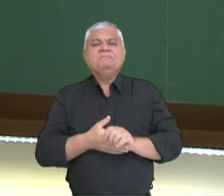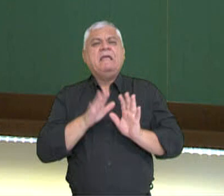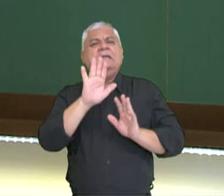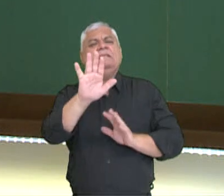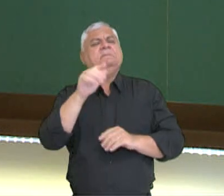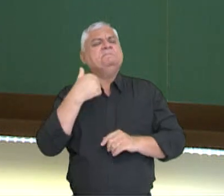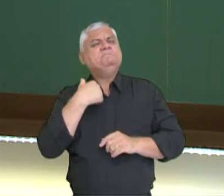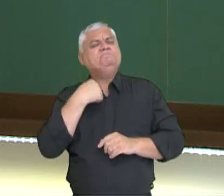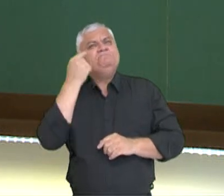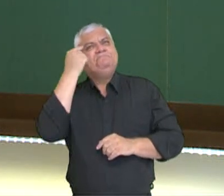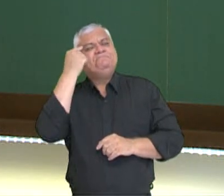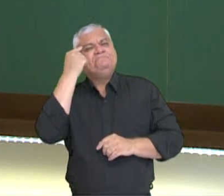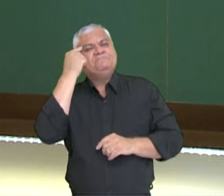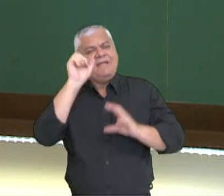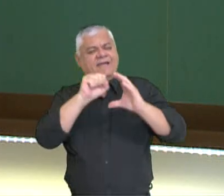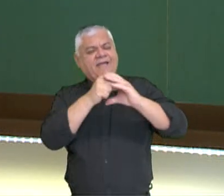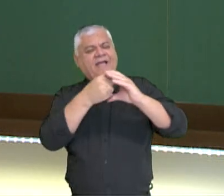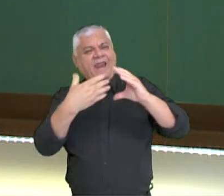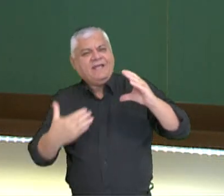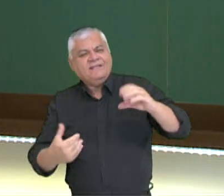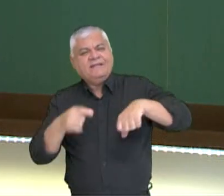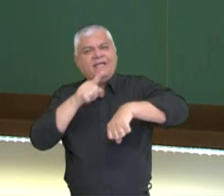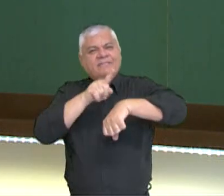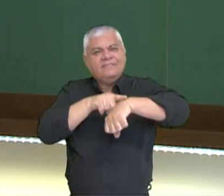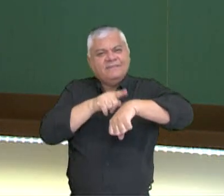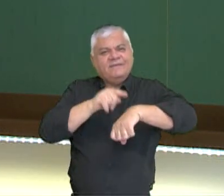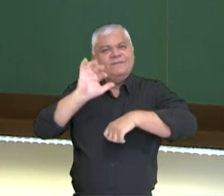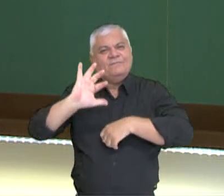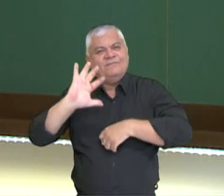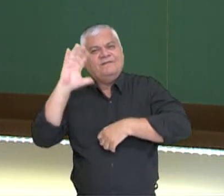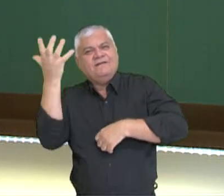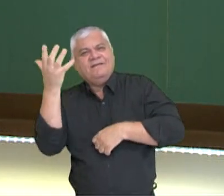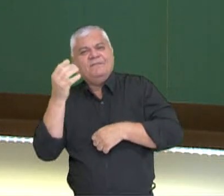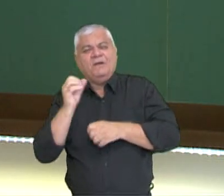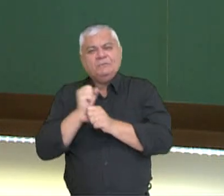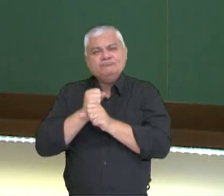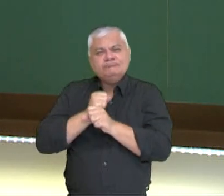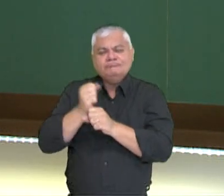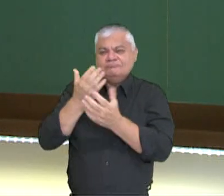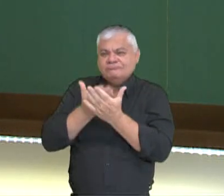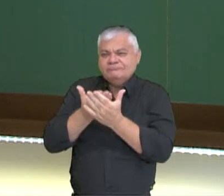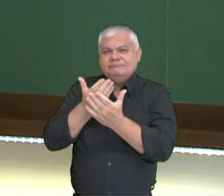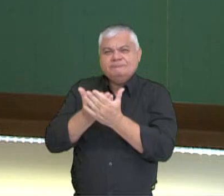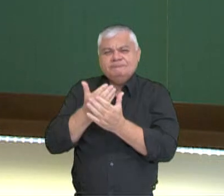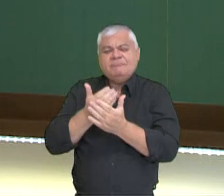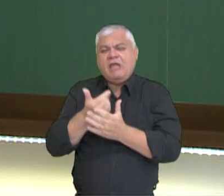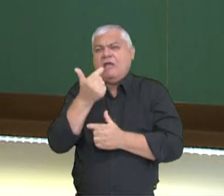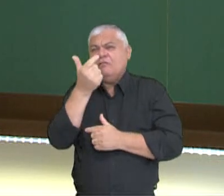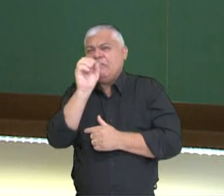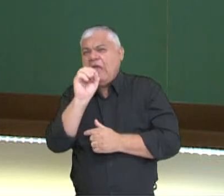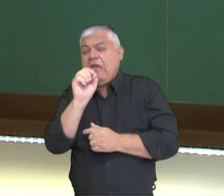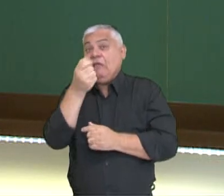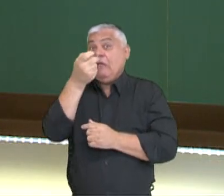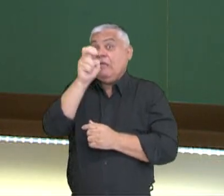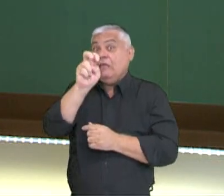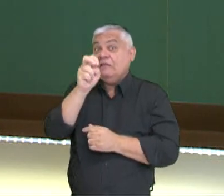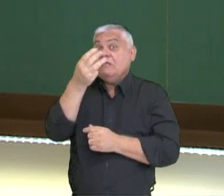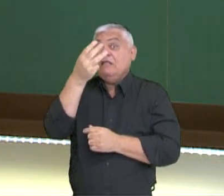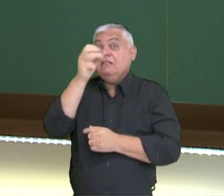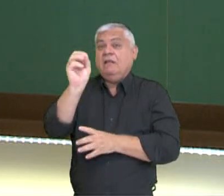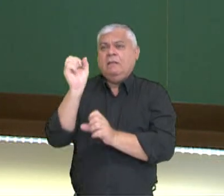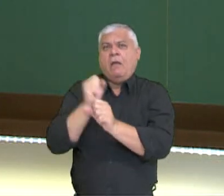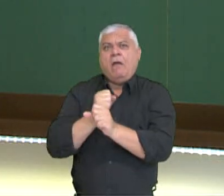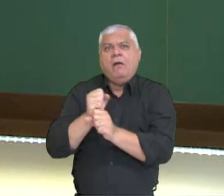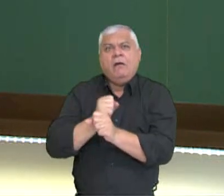pensando então nessas características que são analisadas durante alguns anos, 10, 15, 20, até 30